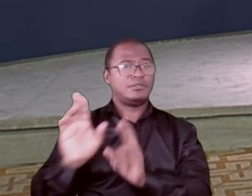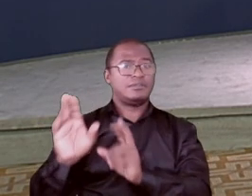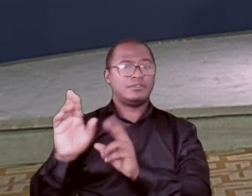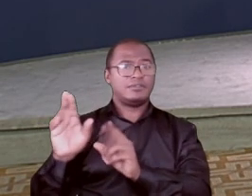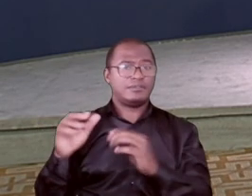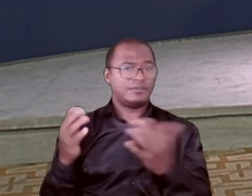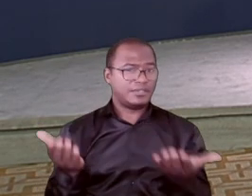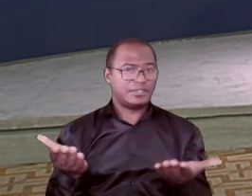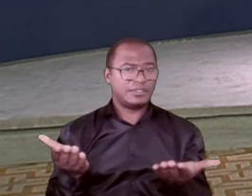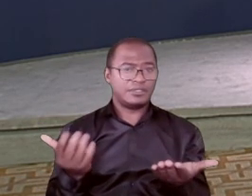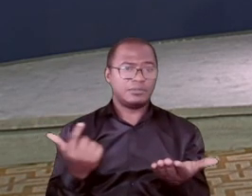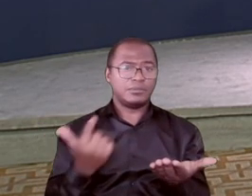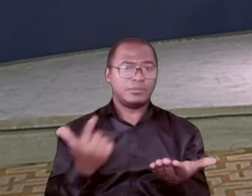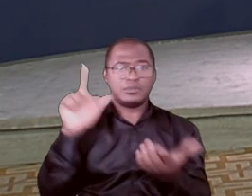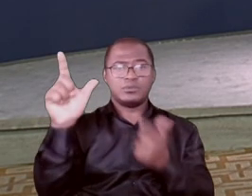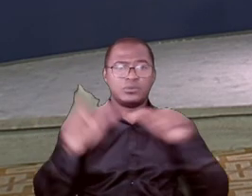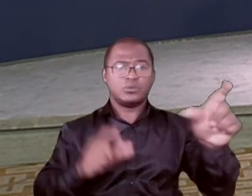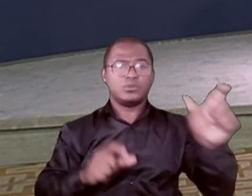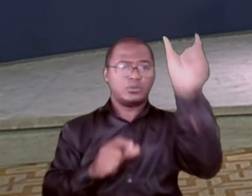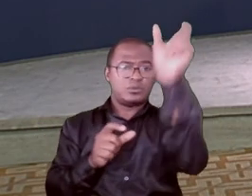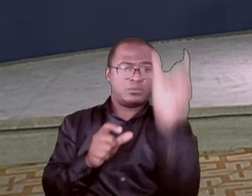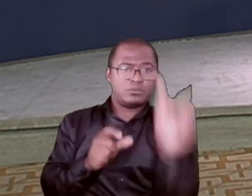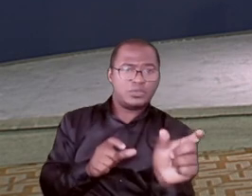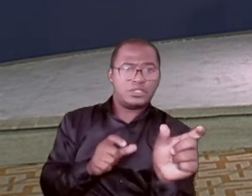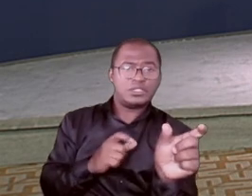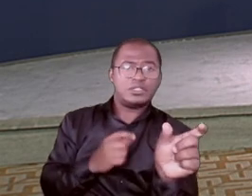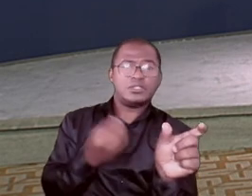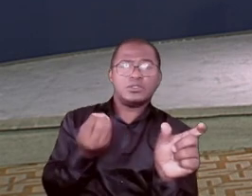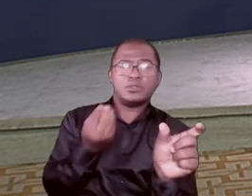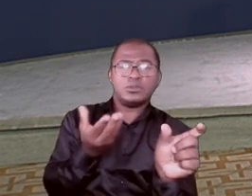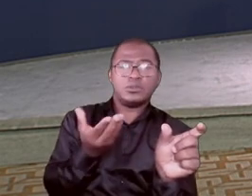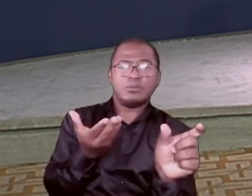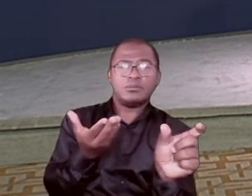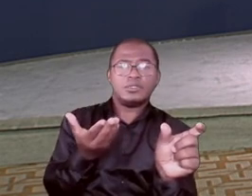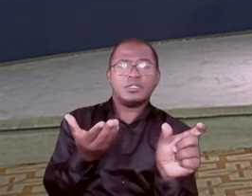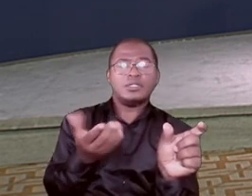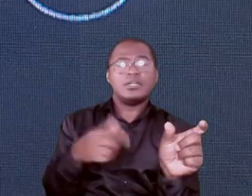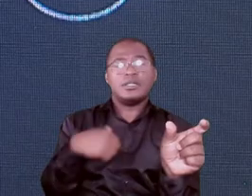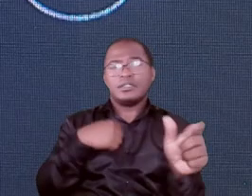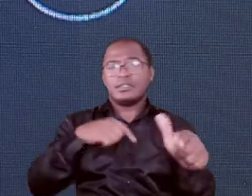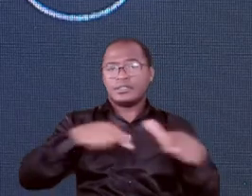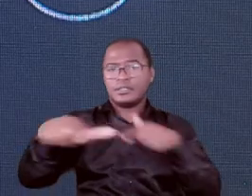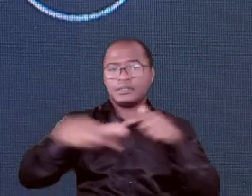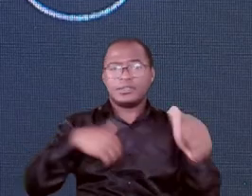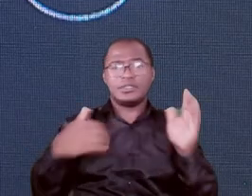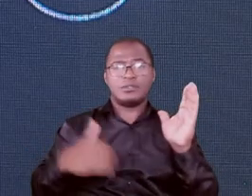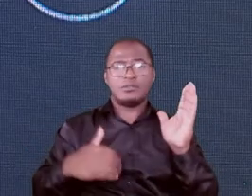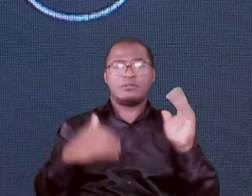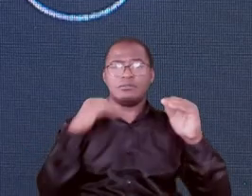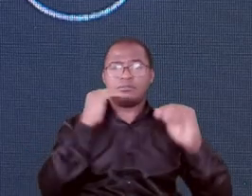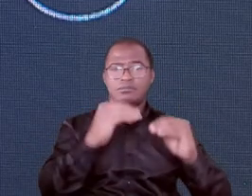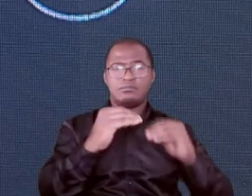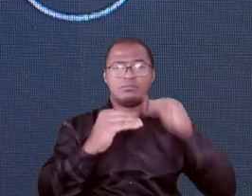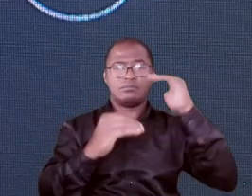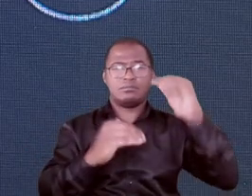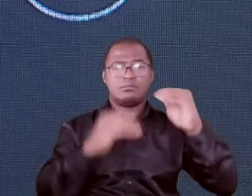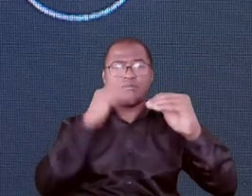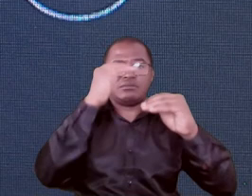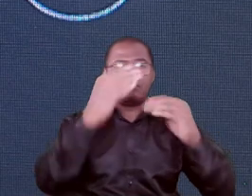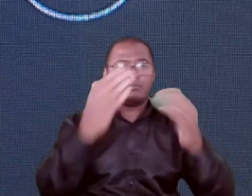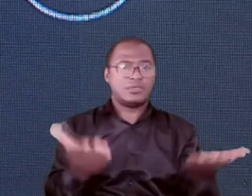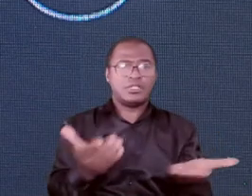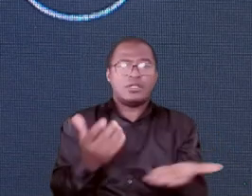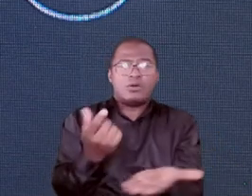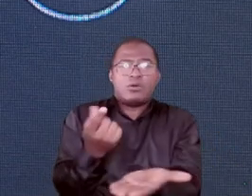um modelo de adquirência um pouco mais stander e trabalha com escala né E tem players formidáveis